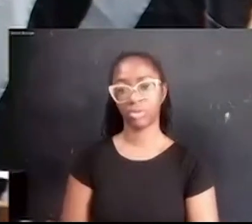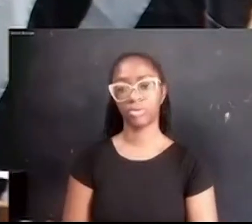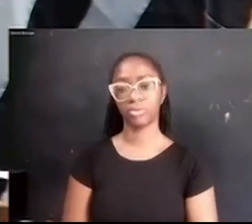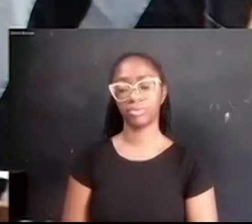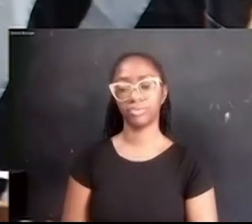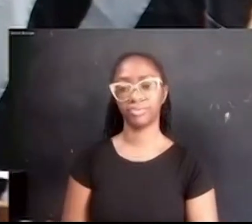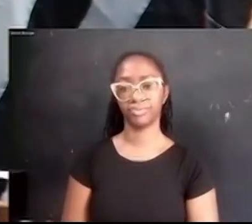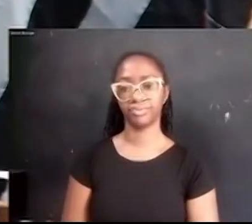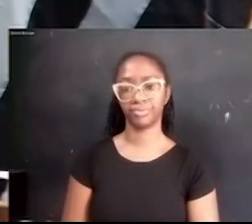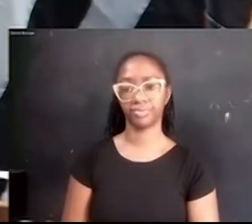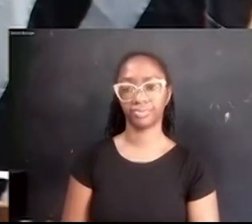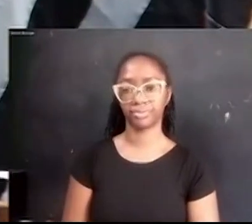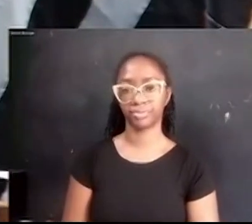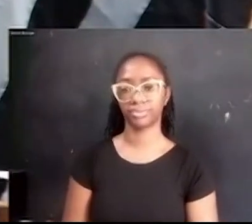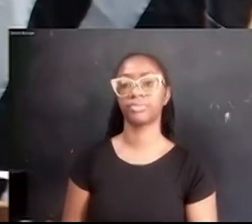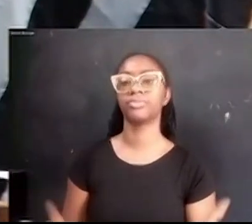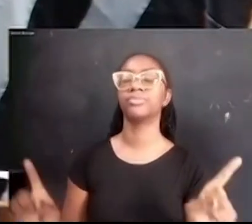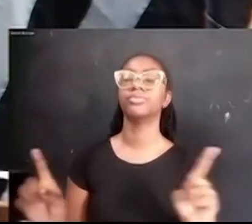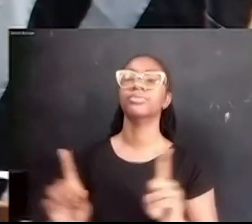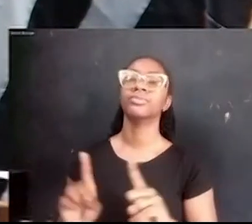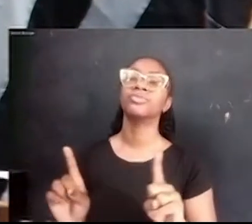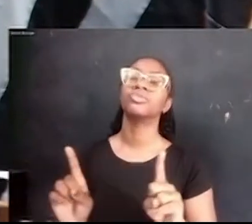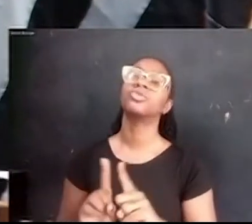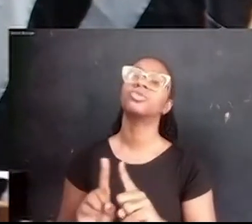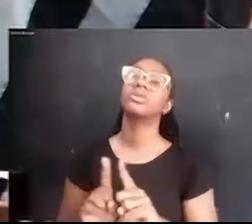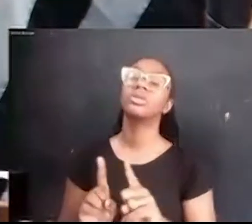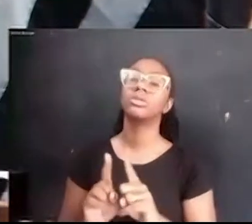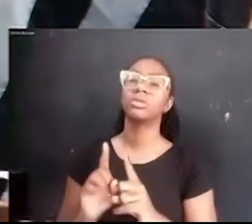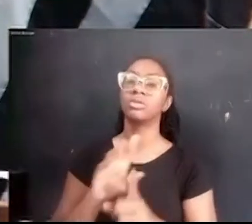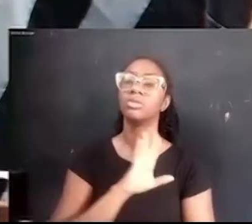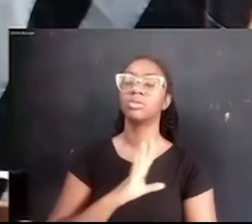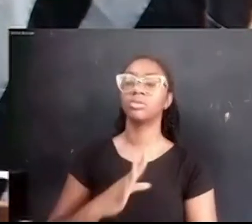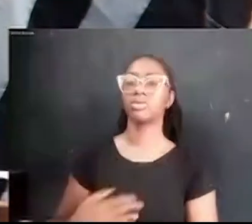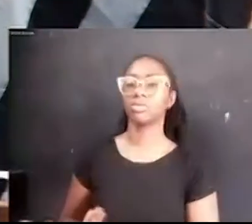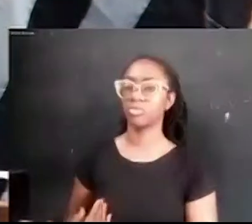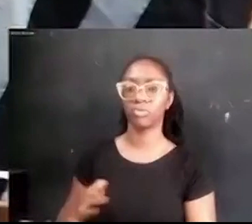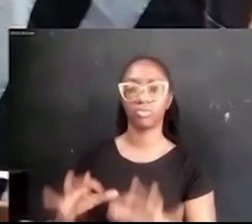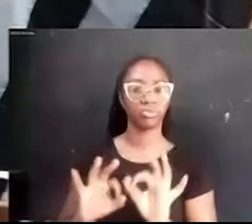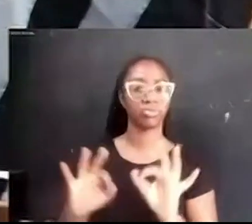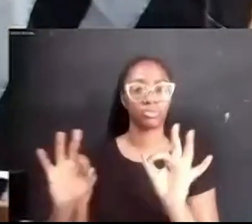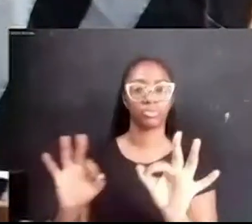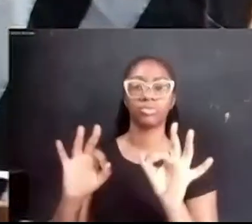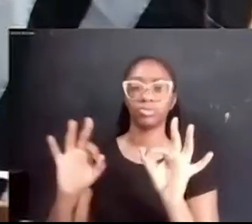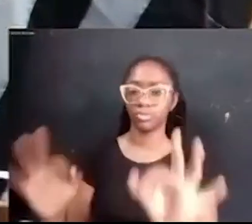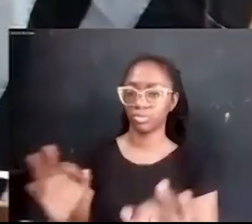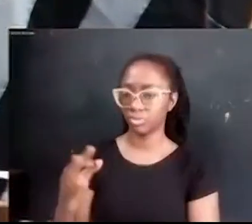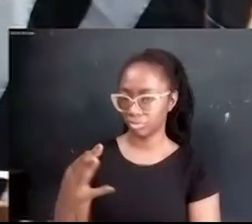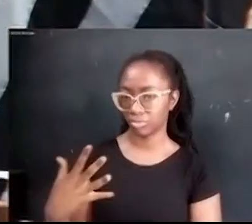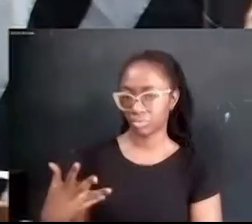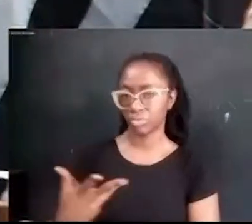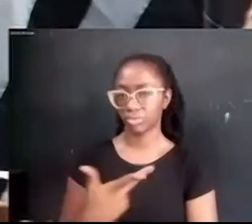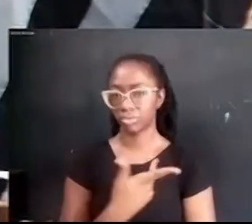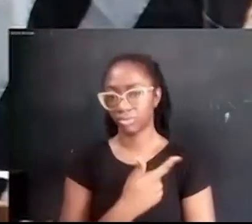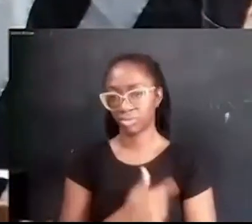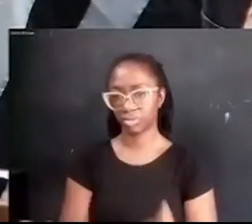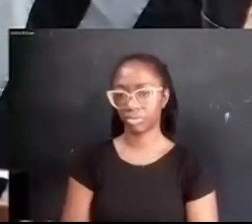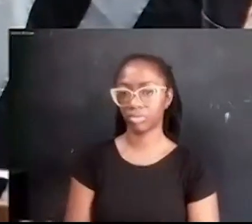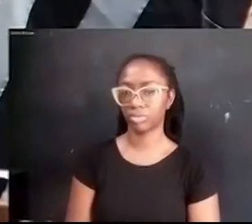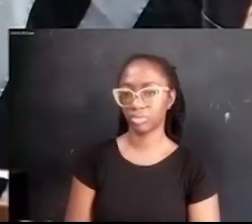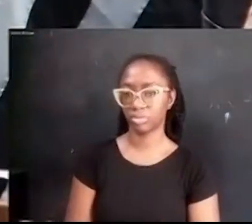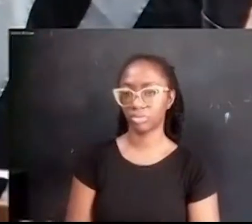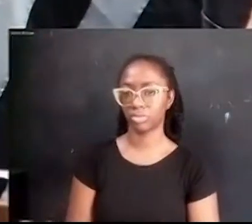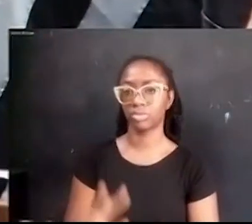Sciences Po, leciona Governo dos Juízes, muito oportuno para o Brasil, né, essas suas